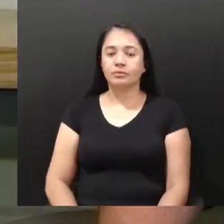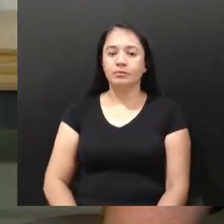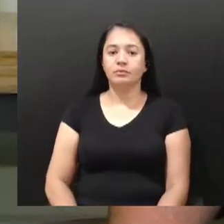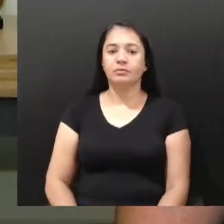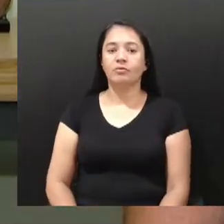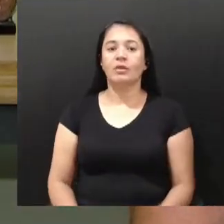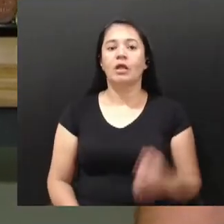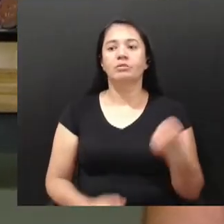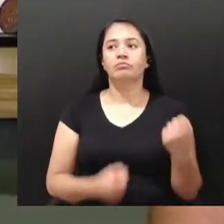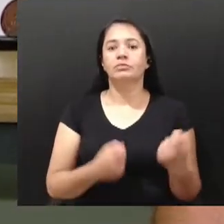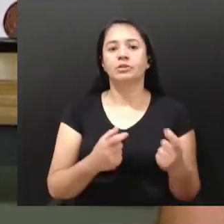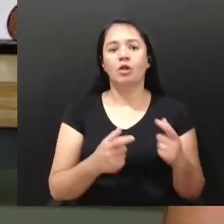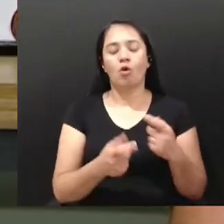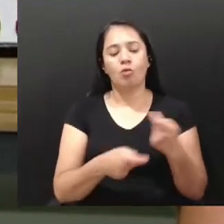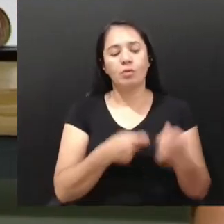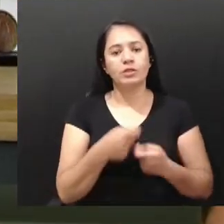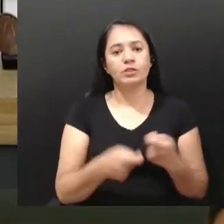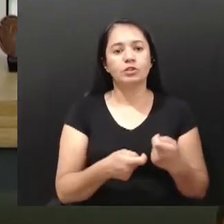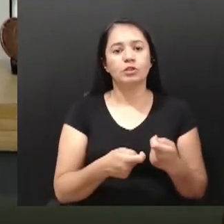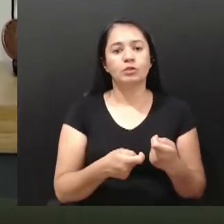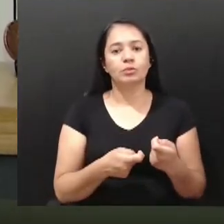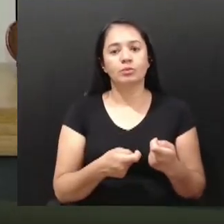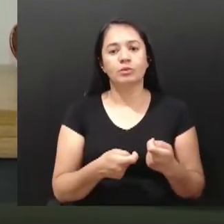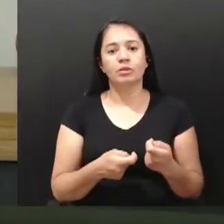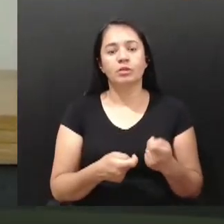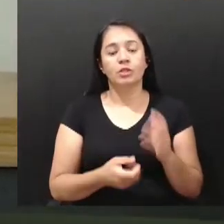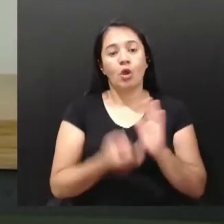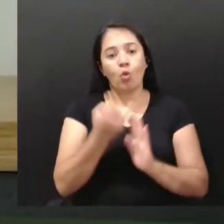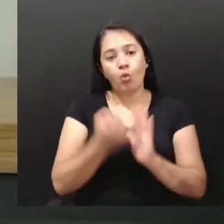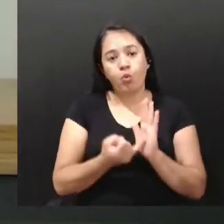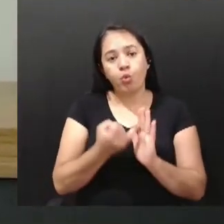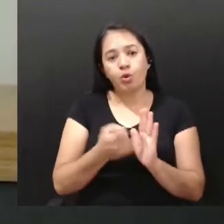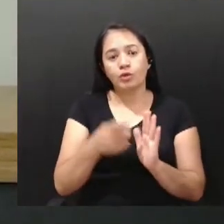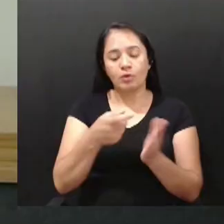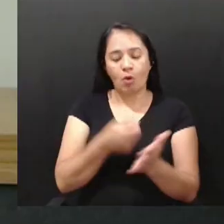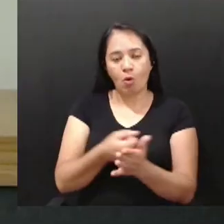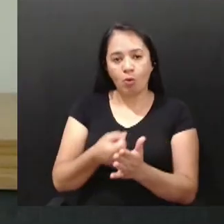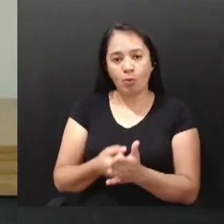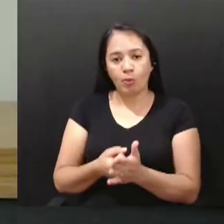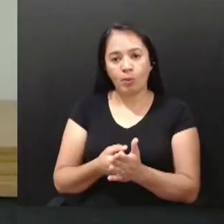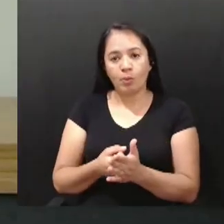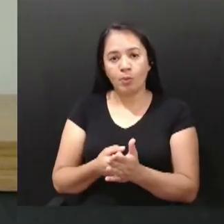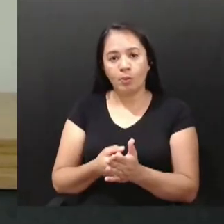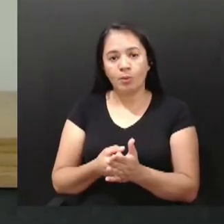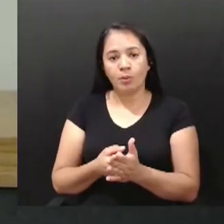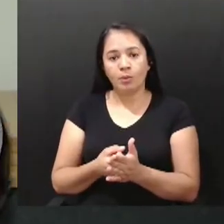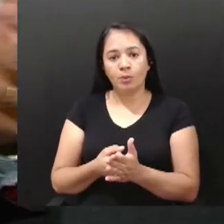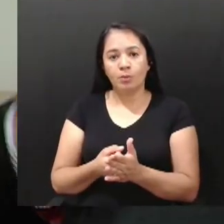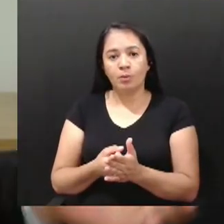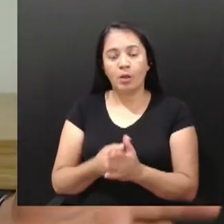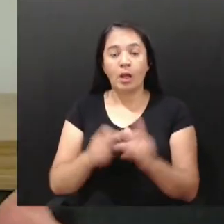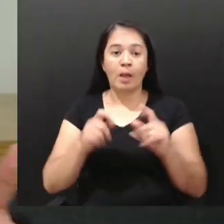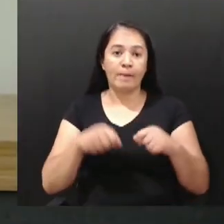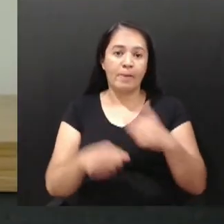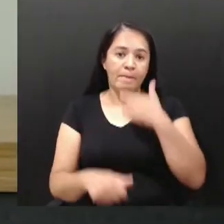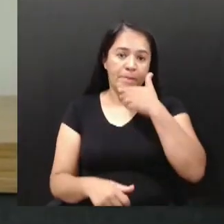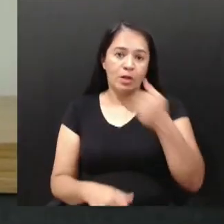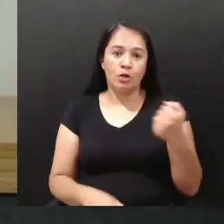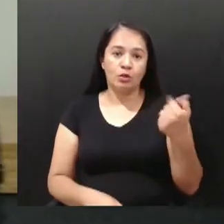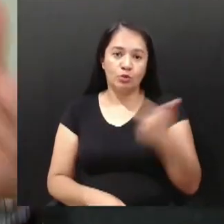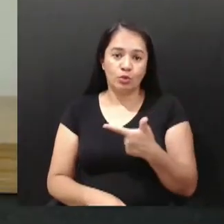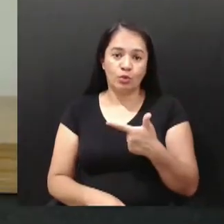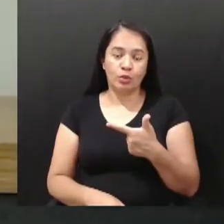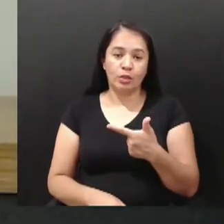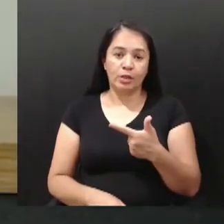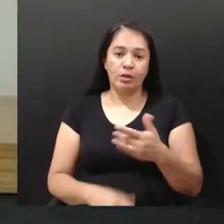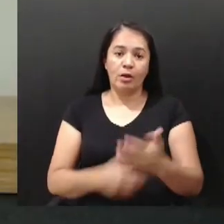negociações onde a taxa ali que você vai ser cobrado pelo parcelamento, você tem condições melhores do que o parcelamento tradicional,